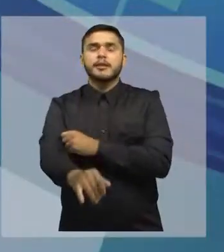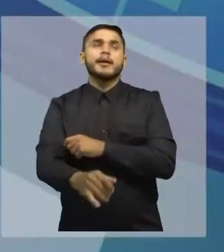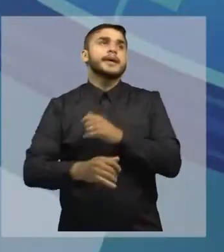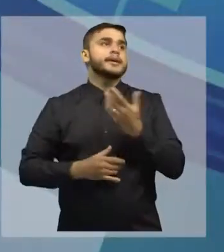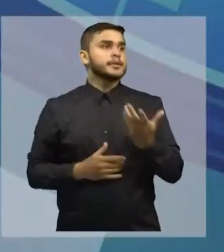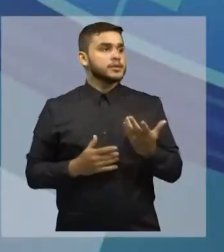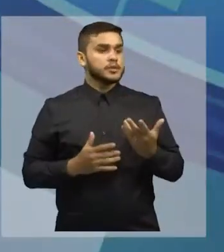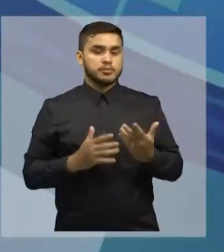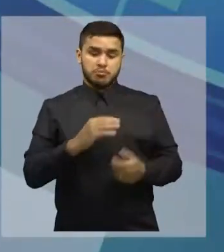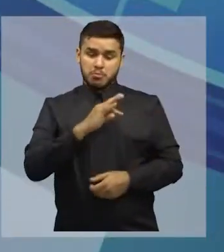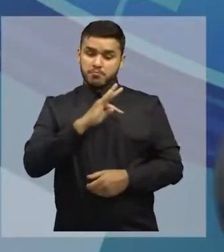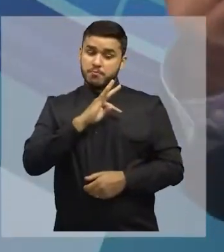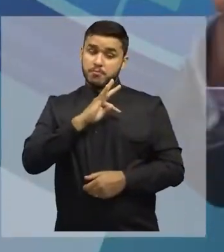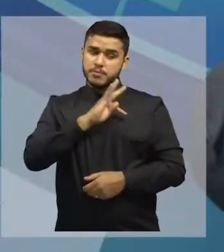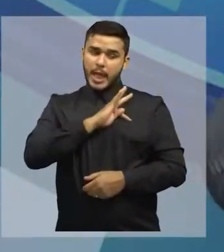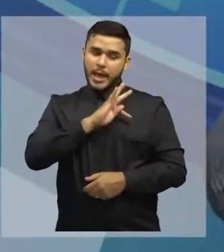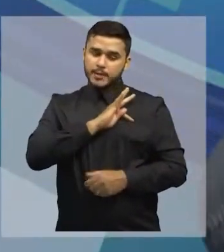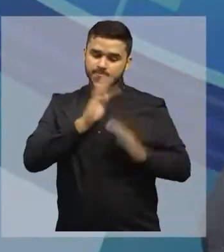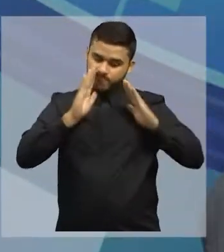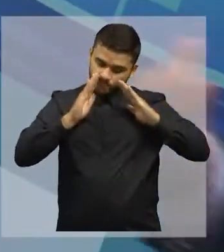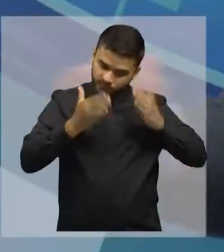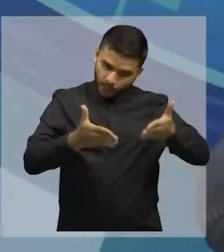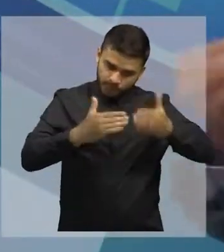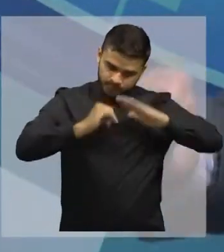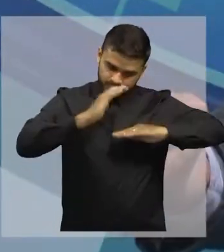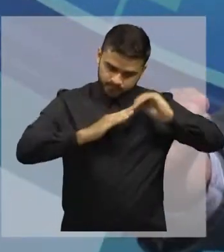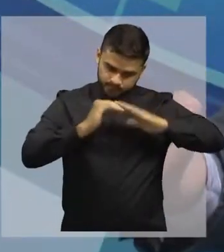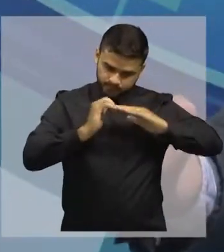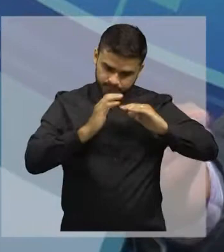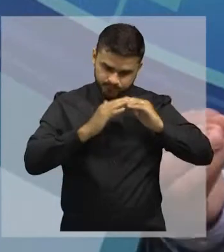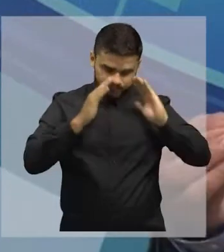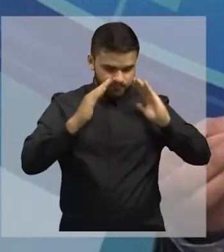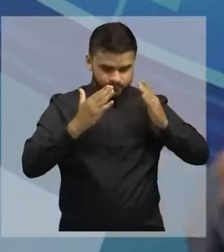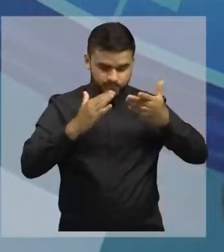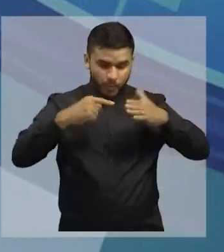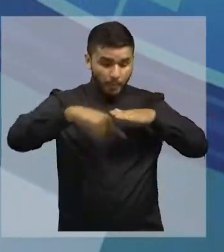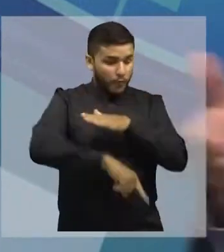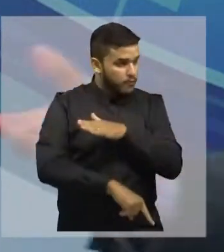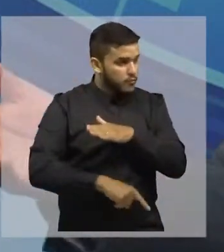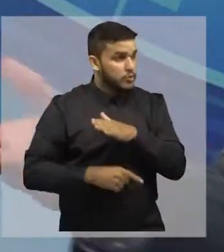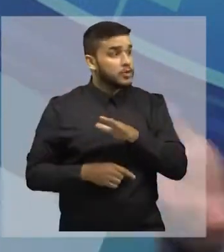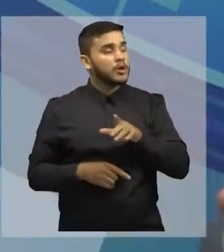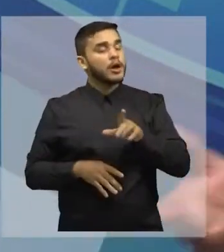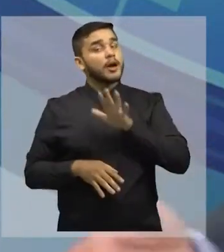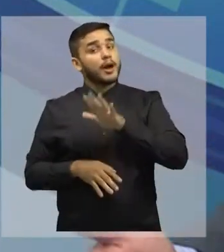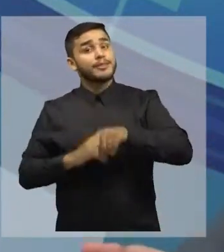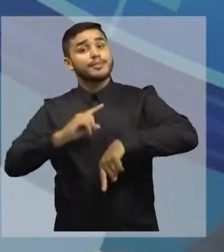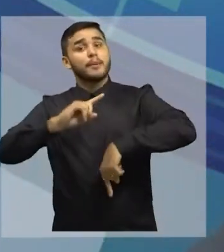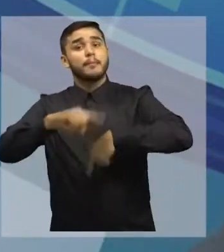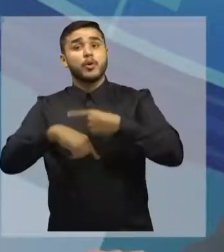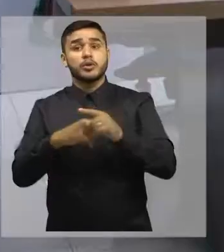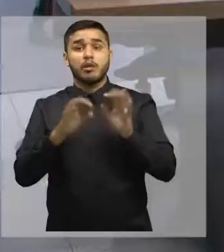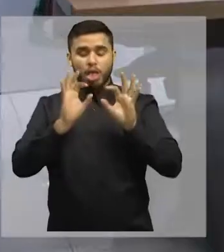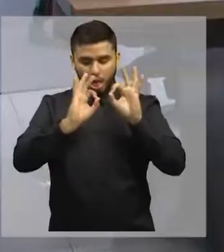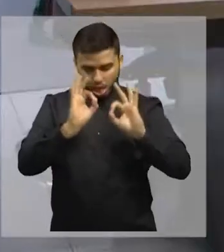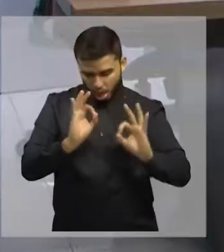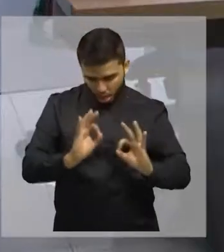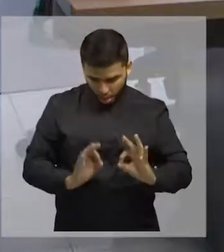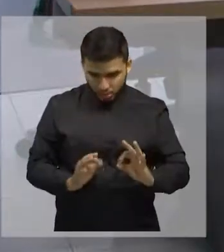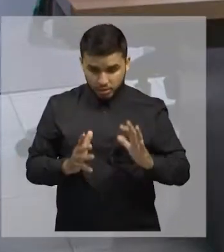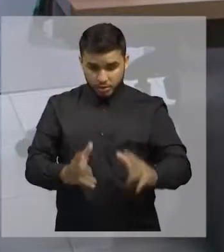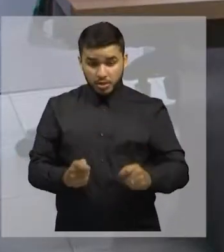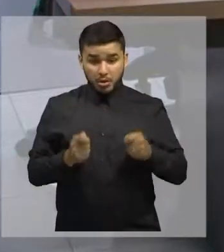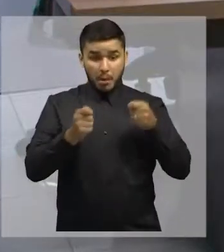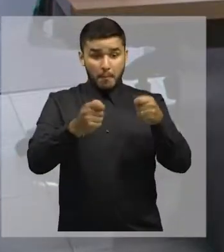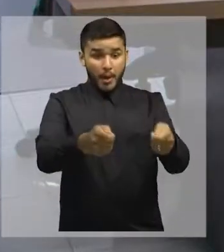trazer técnicos que possam elaborar, e aí precisa negociação. Eu estou preocupado aqui, porque na fala do Rômulo, que é fato, a gente tem alguém com